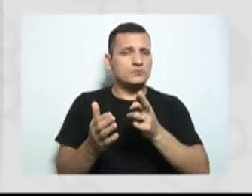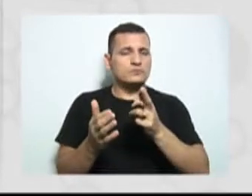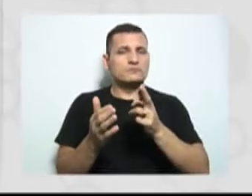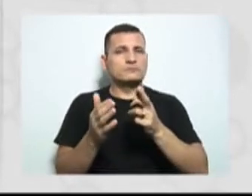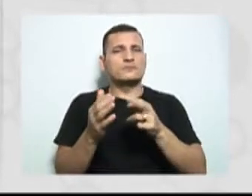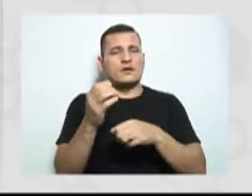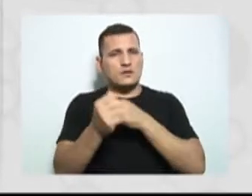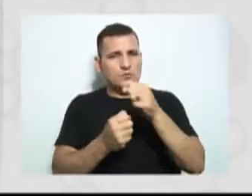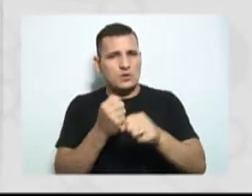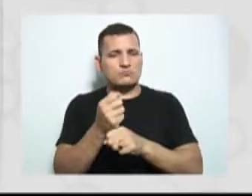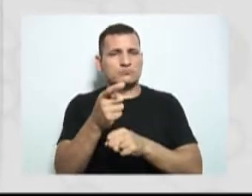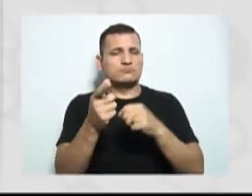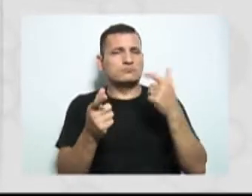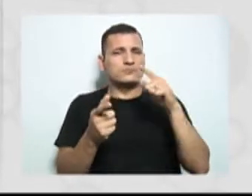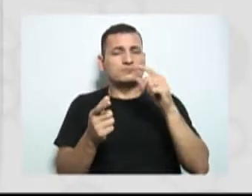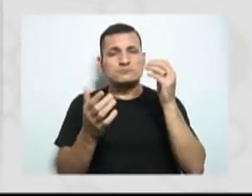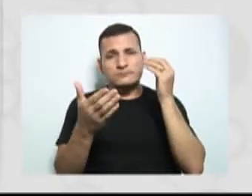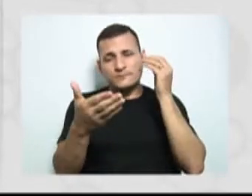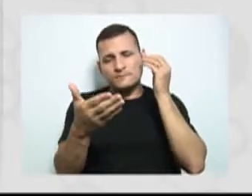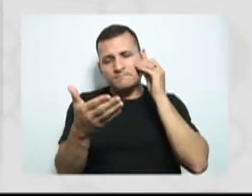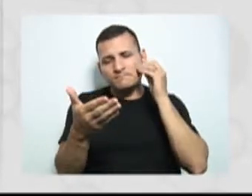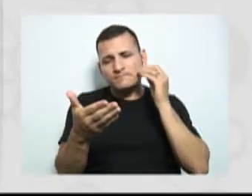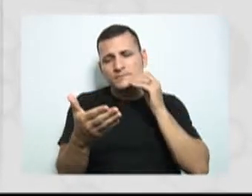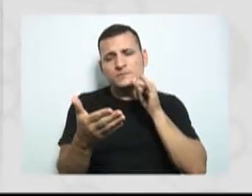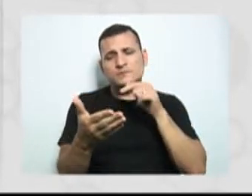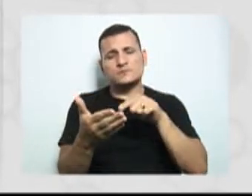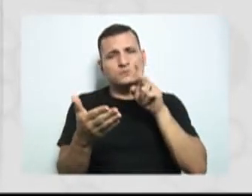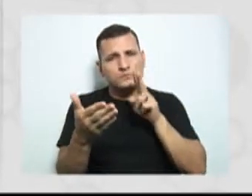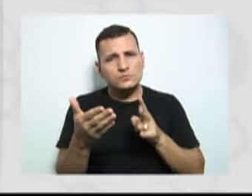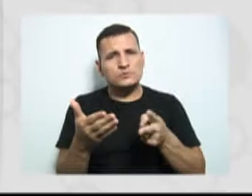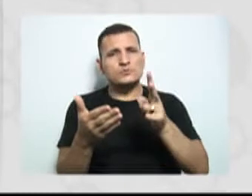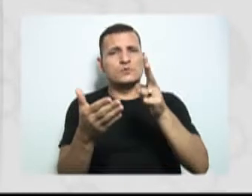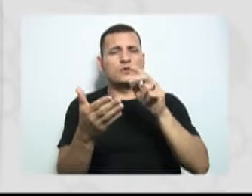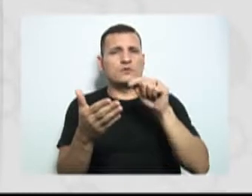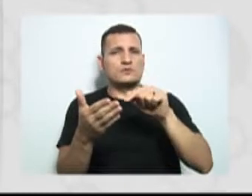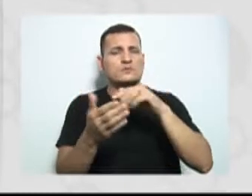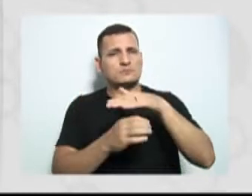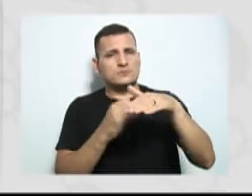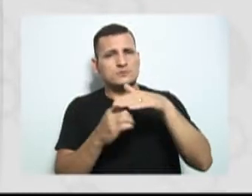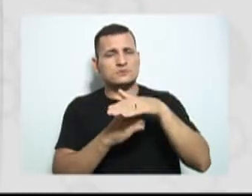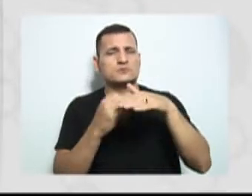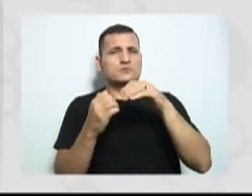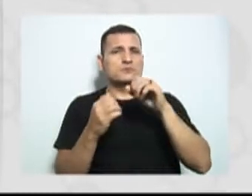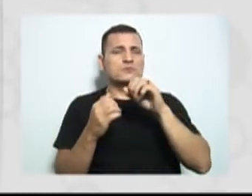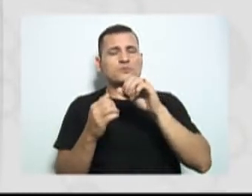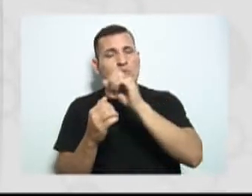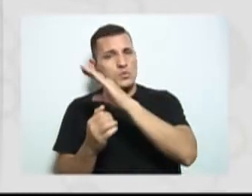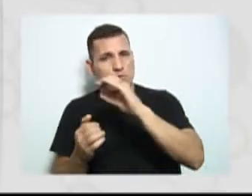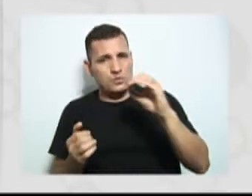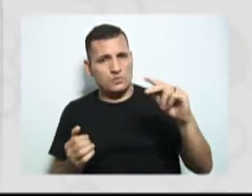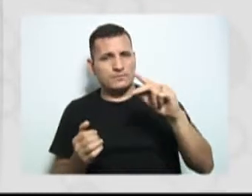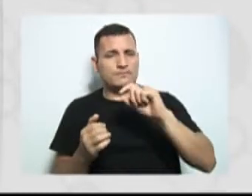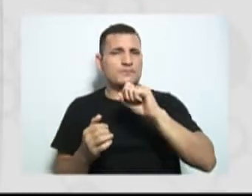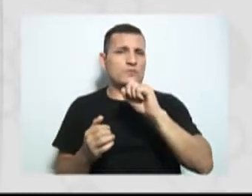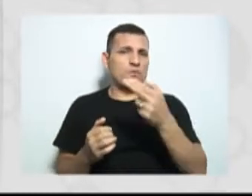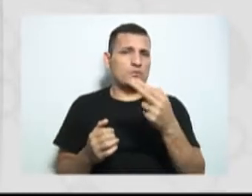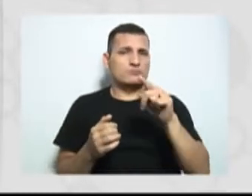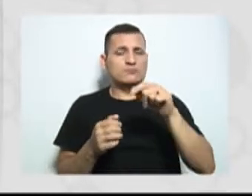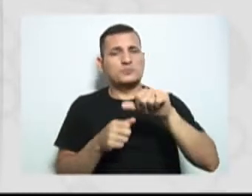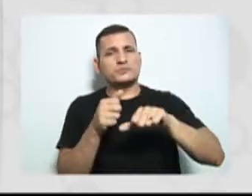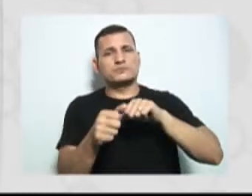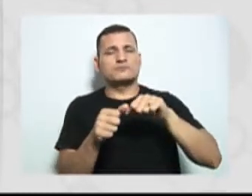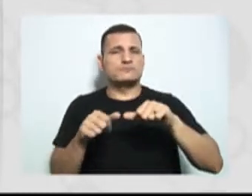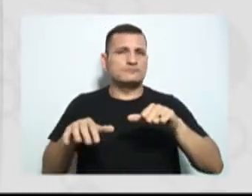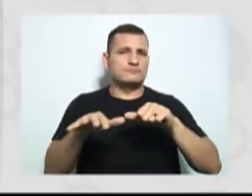conseguem verificar se realmente vocês devem continuar com essa empresa, com essa cooperativa, ou se vocês devem mudar de